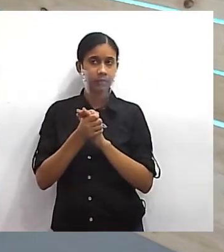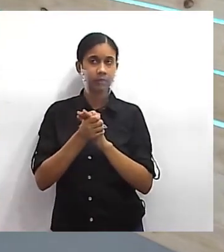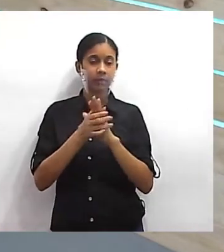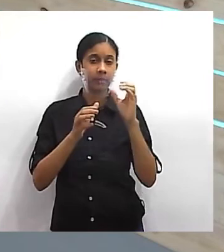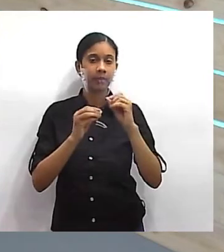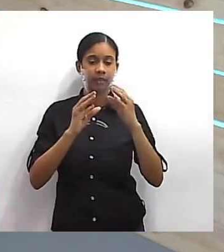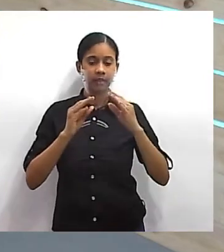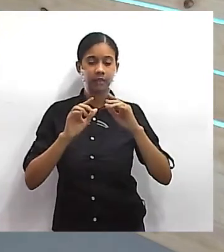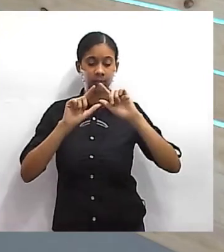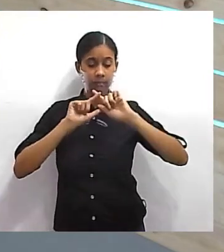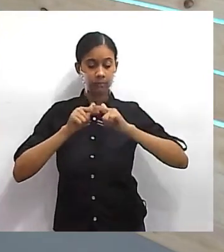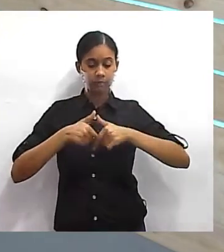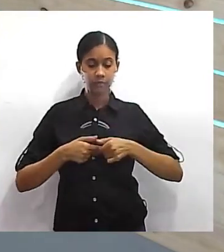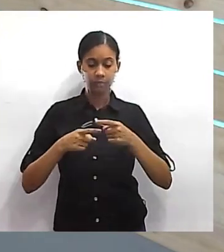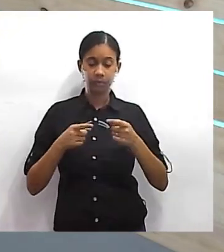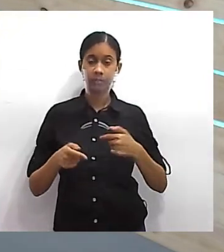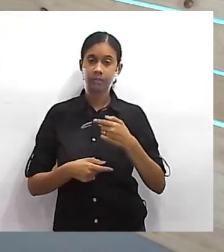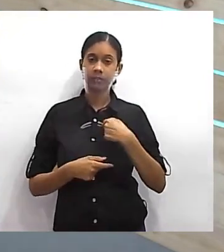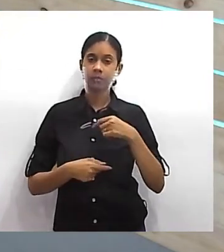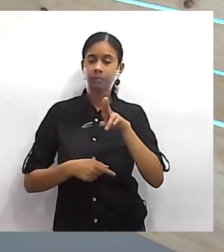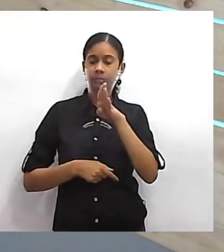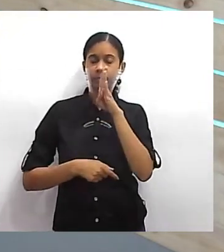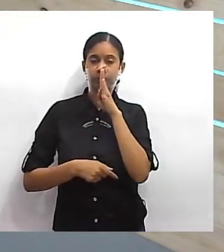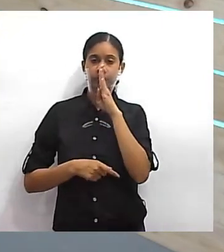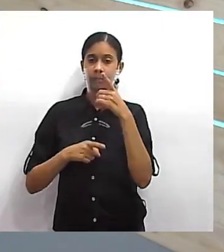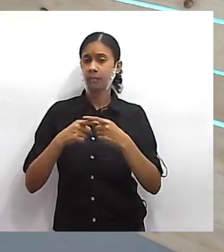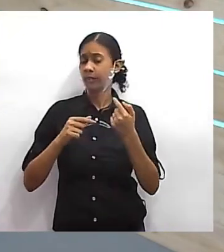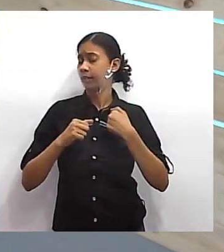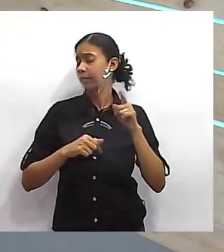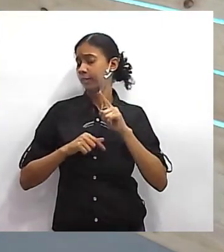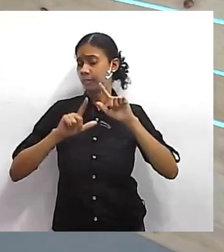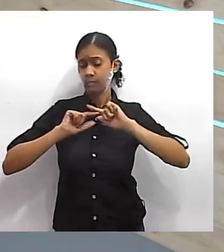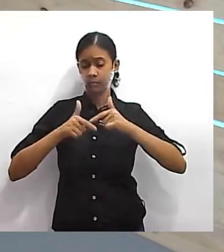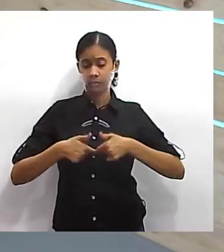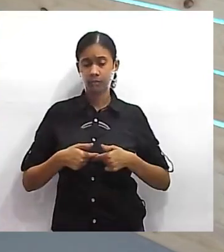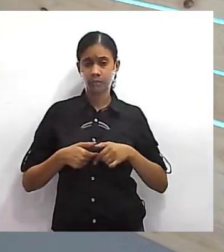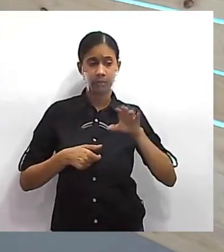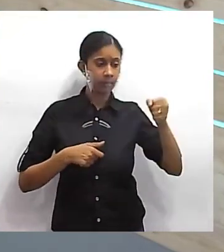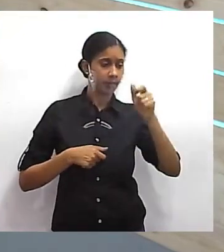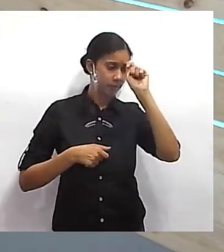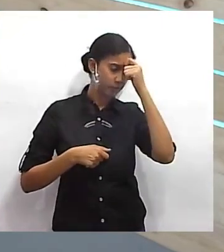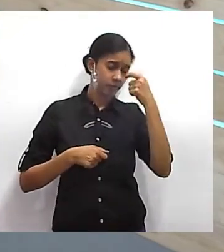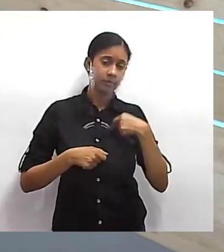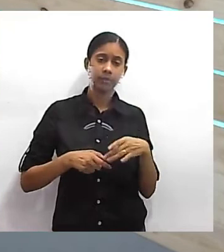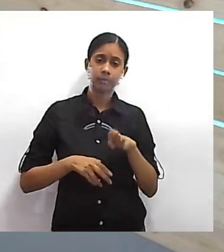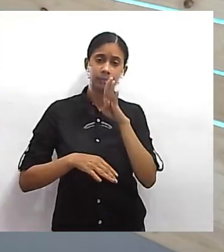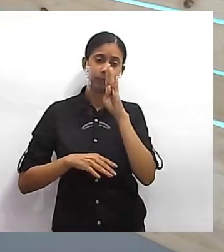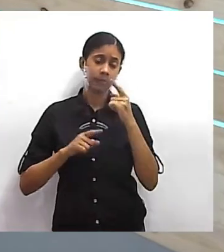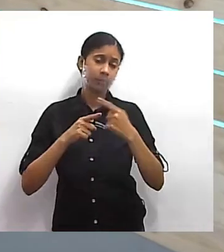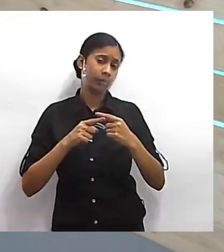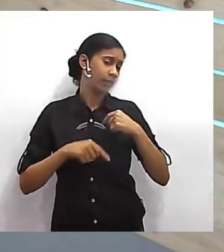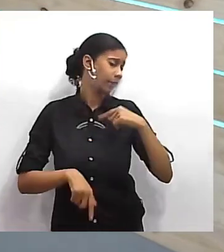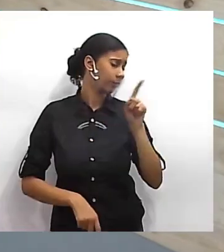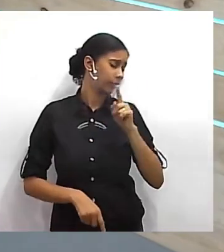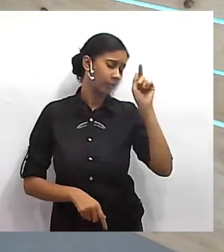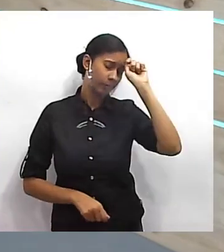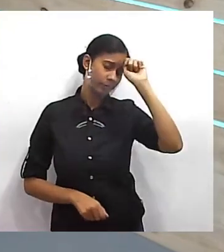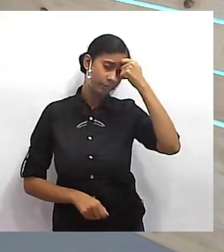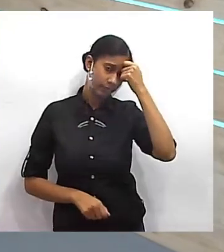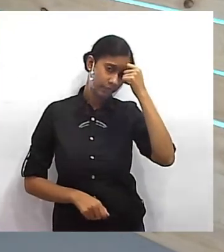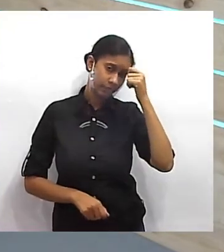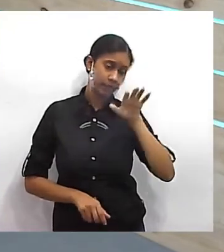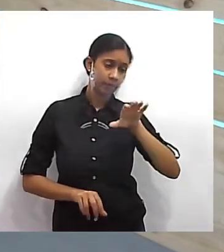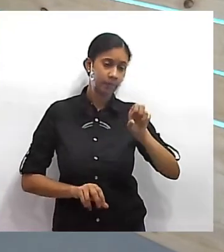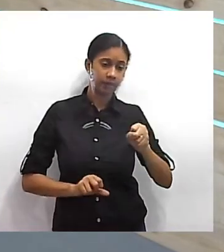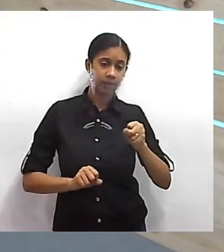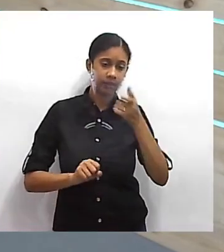judeus, mas eu não me incomodei, eu não sou judeu. Vieram e levaram os negros, eu não me incomodei, eu não sou negro. Vieram e